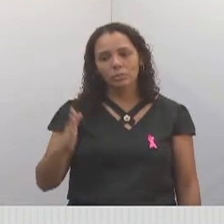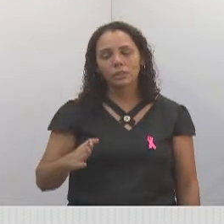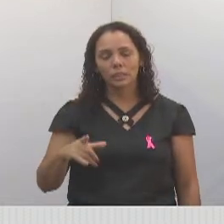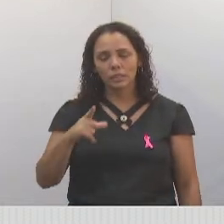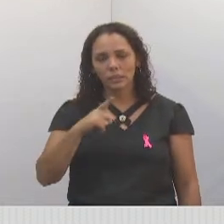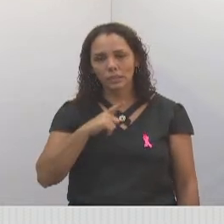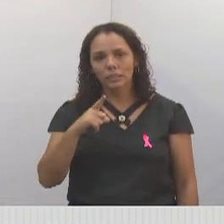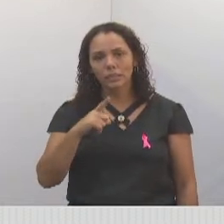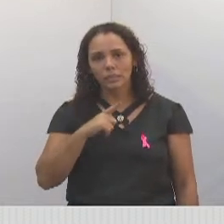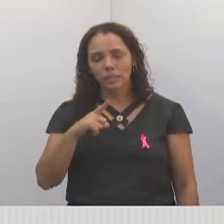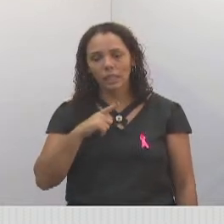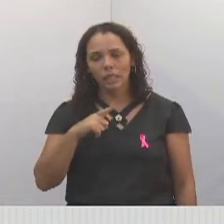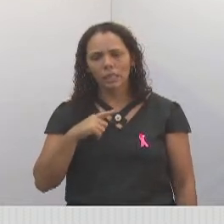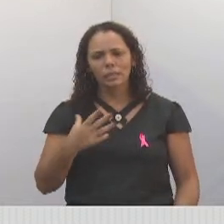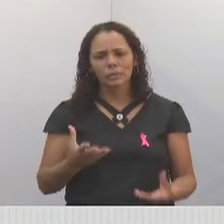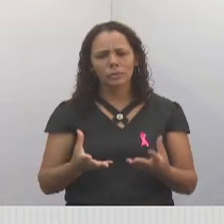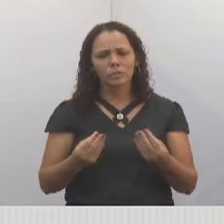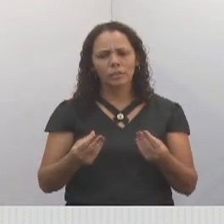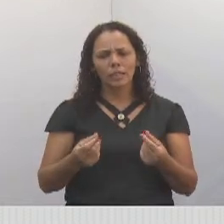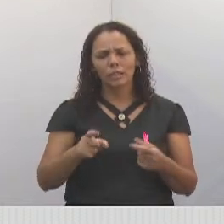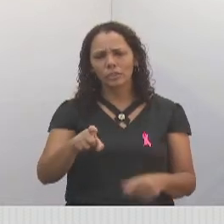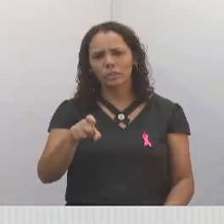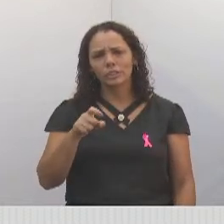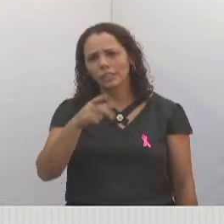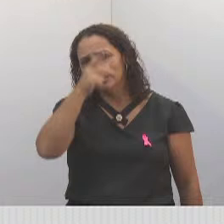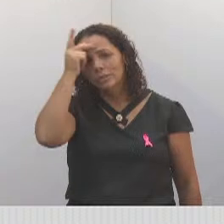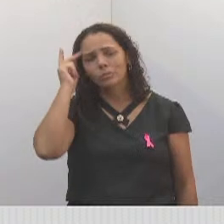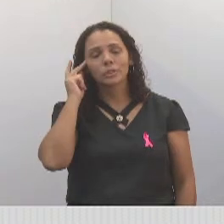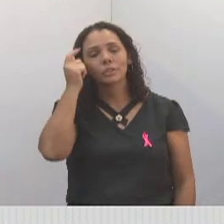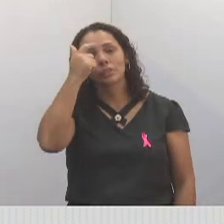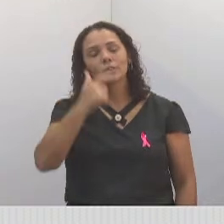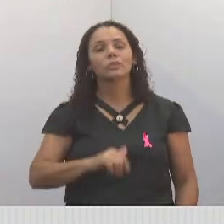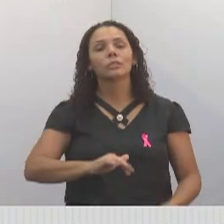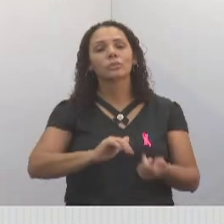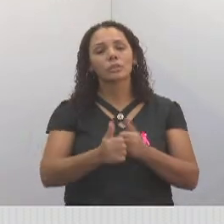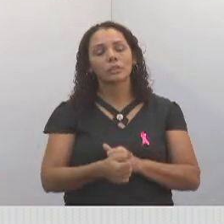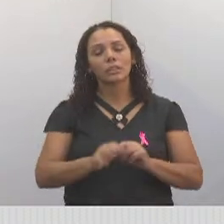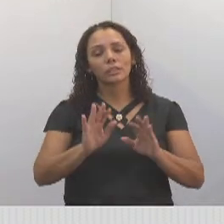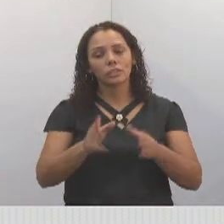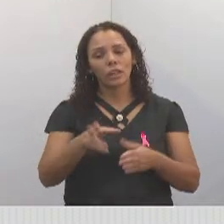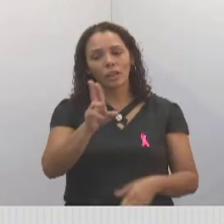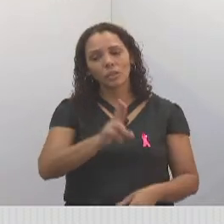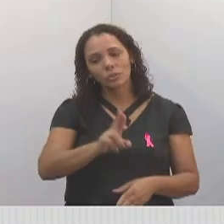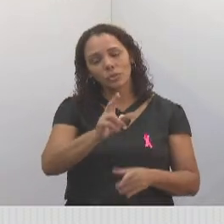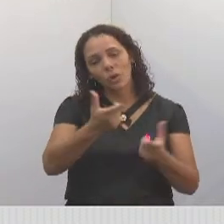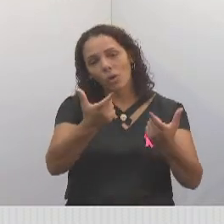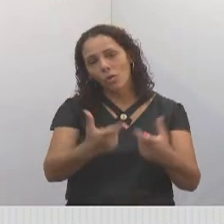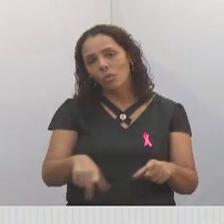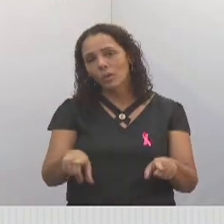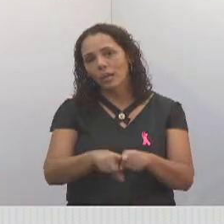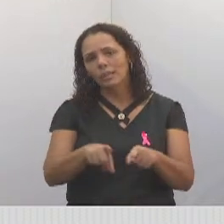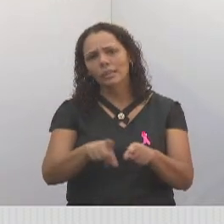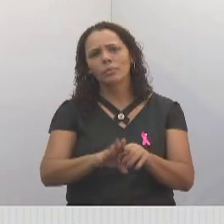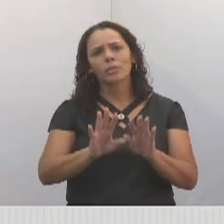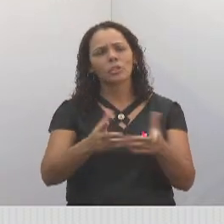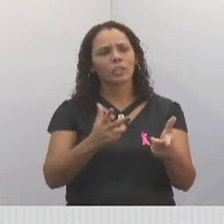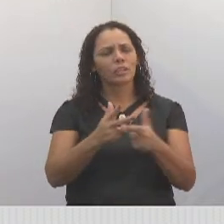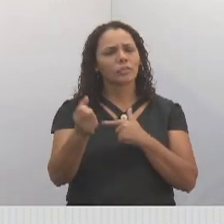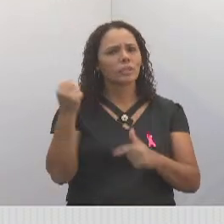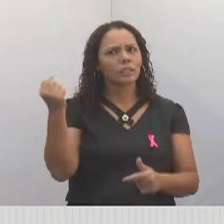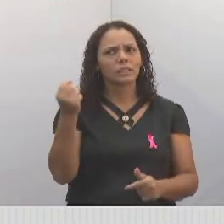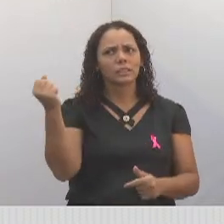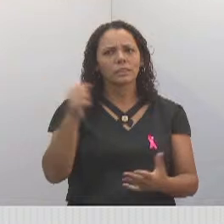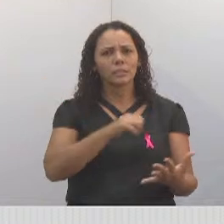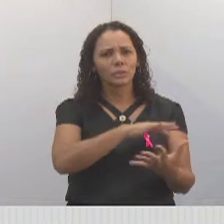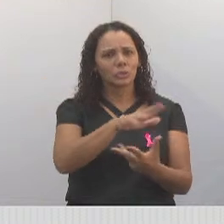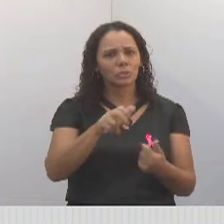e centenas de ex-atletas que fizeram a história no mundo, campeões mundiais. Aqui me recordo do Vinícius,